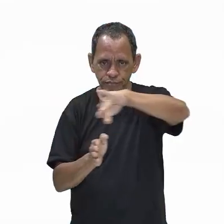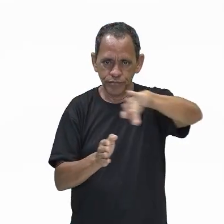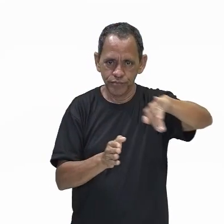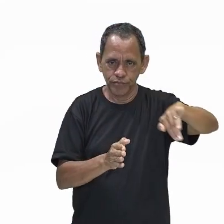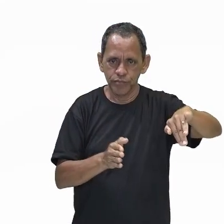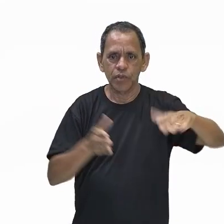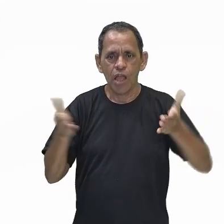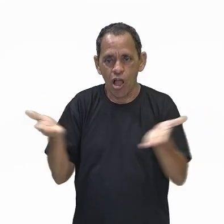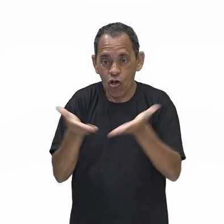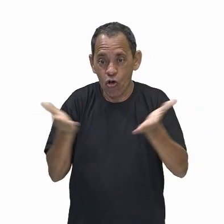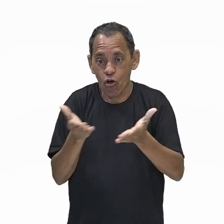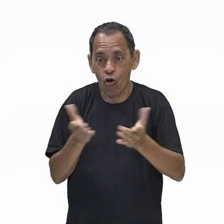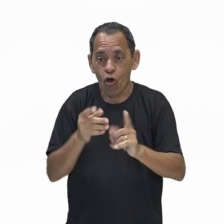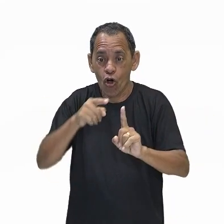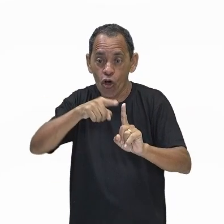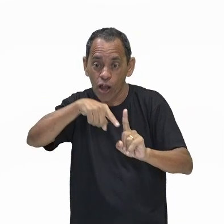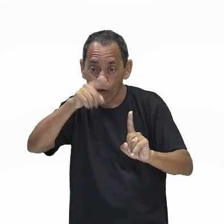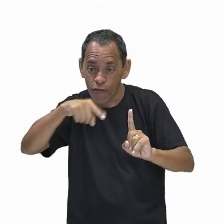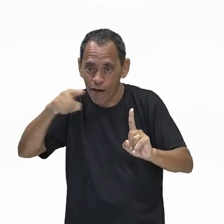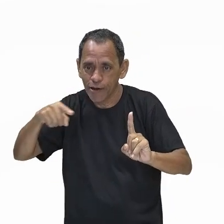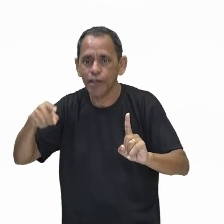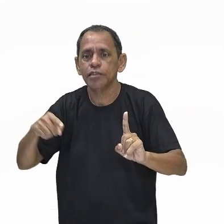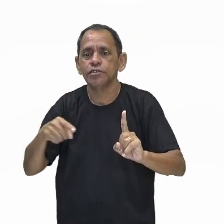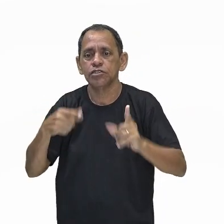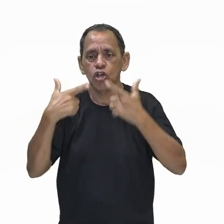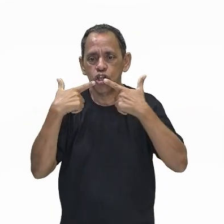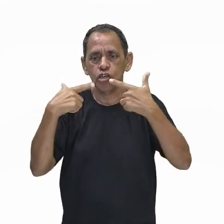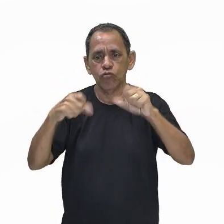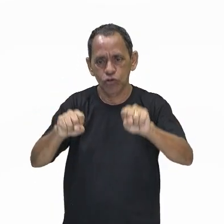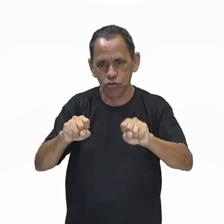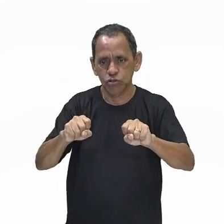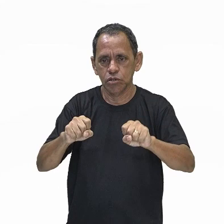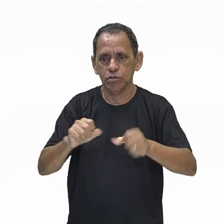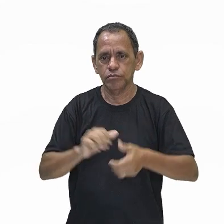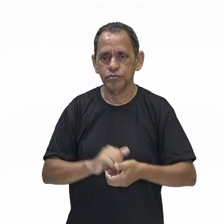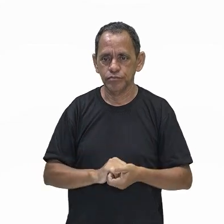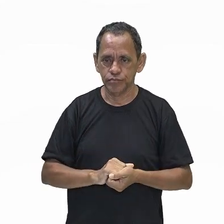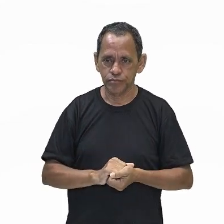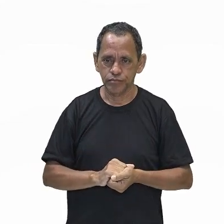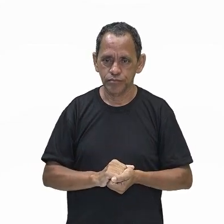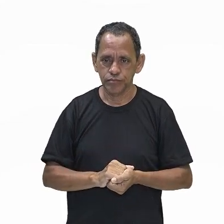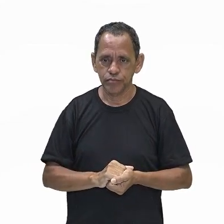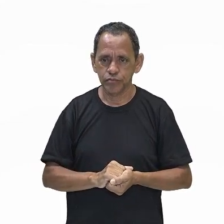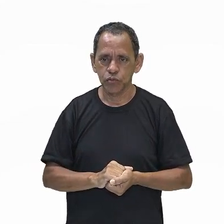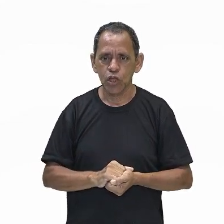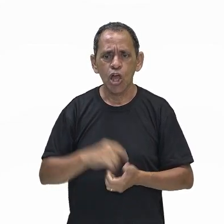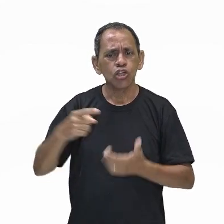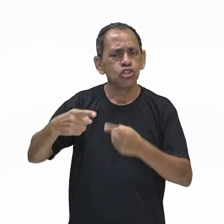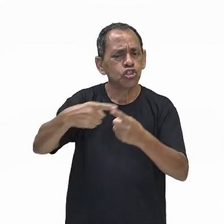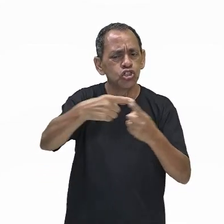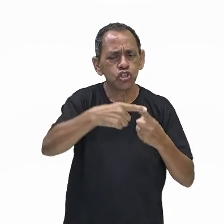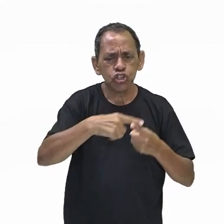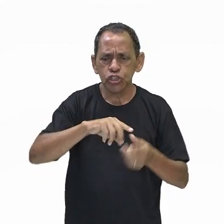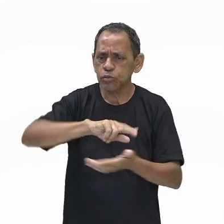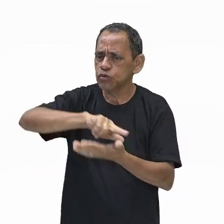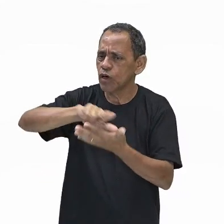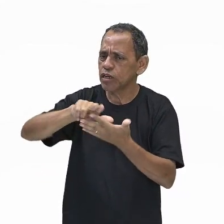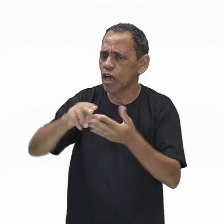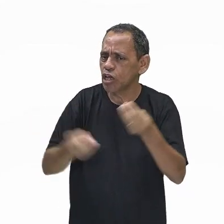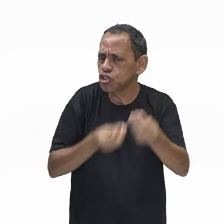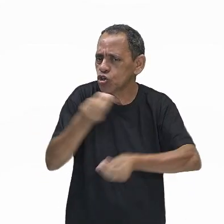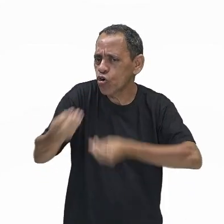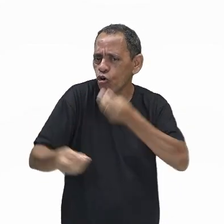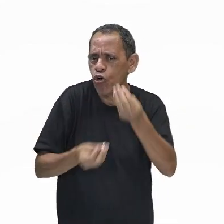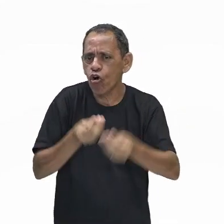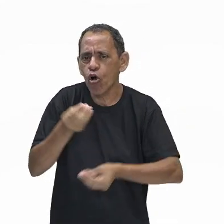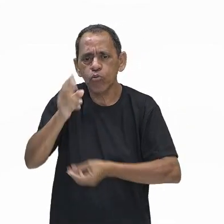trocar aí, né? Vejam só a variação linguística, né? Que são várias formas de a gente manifestar a língua, né? A linguagem